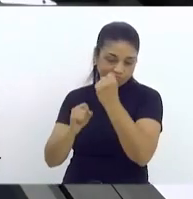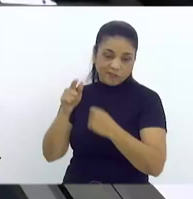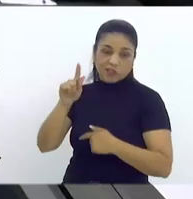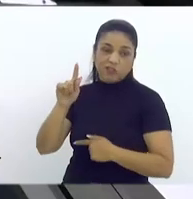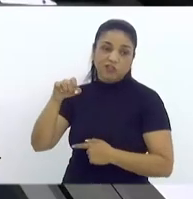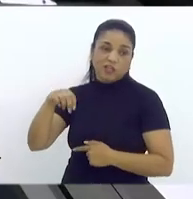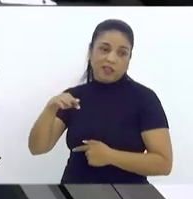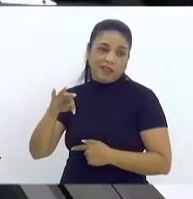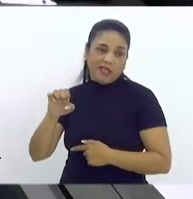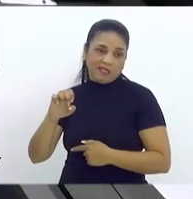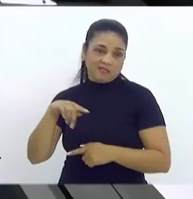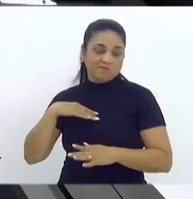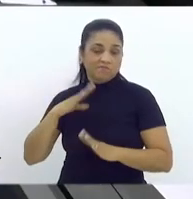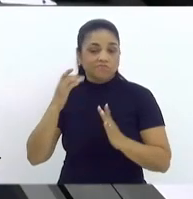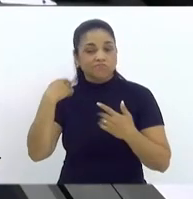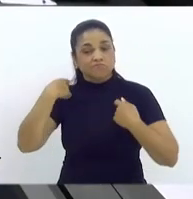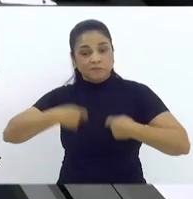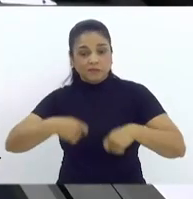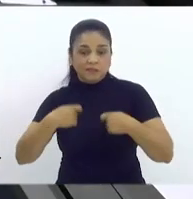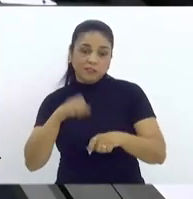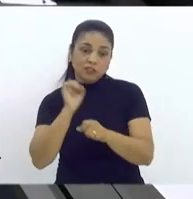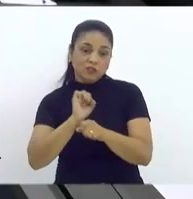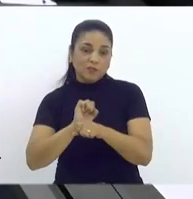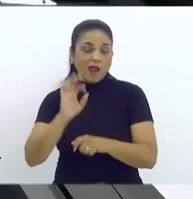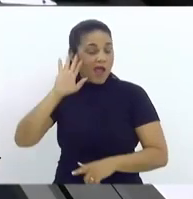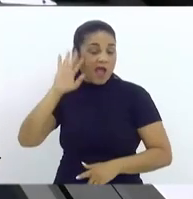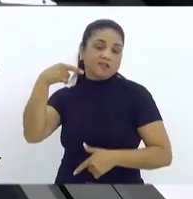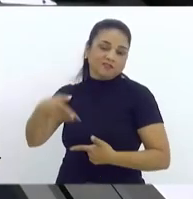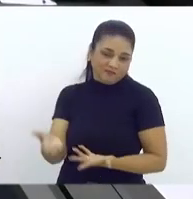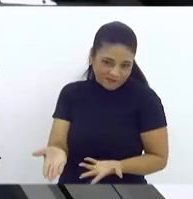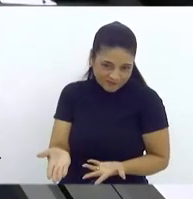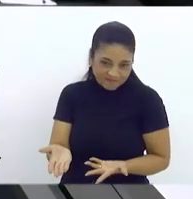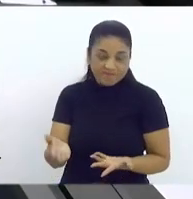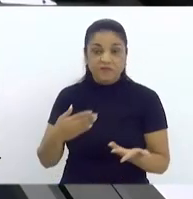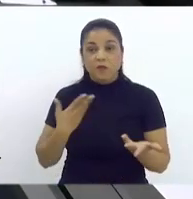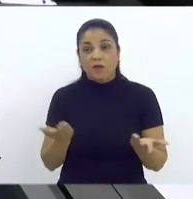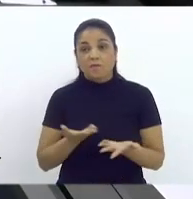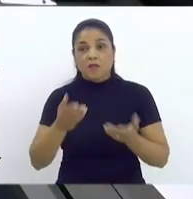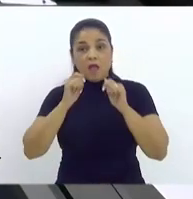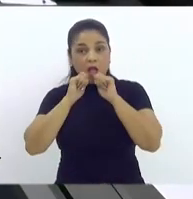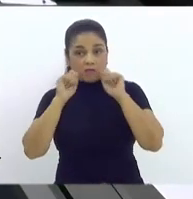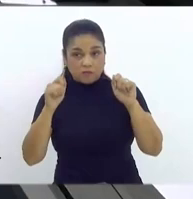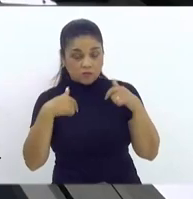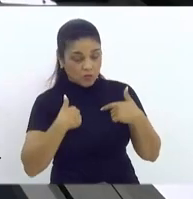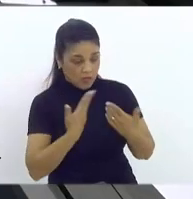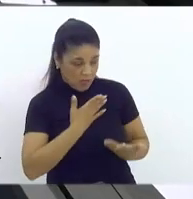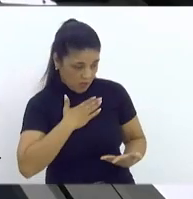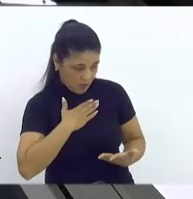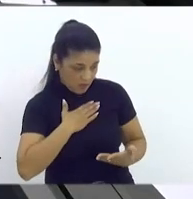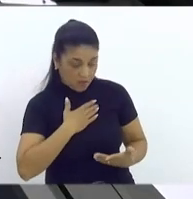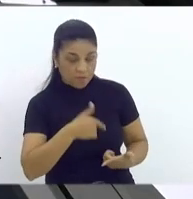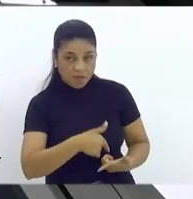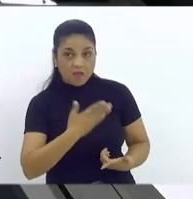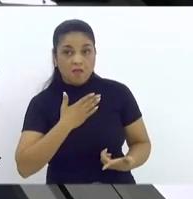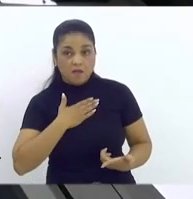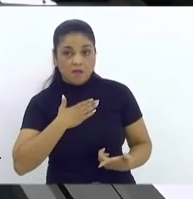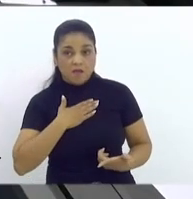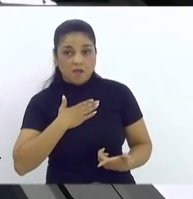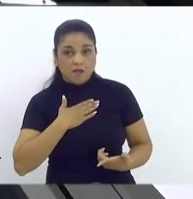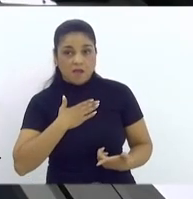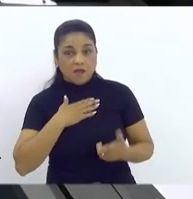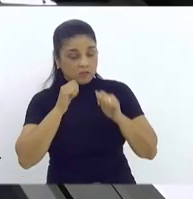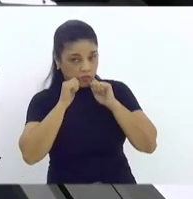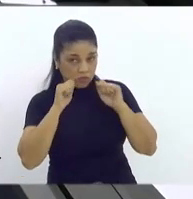20 perguntas, presidente, eu vou passar, tá? Através da minha assessoria aqui, e aí fica mais fácil para que a nossa presidente... Eu não